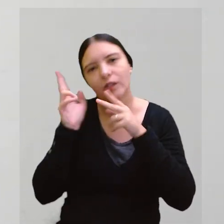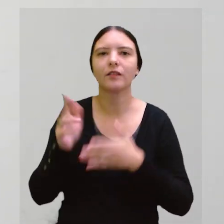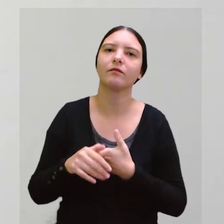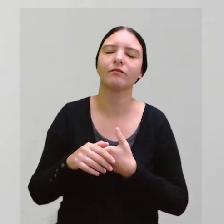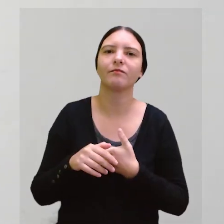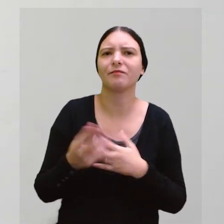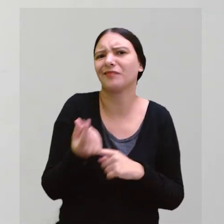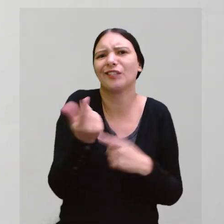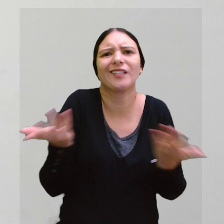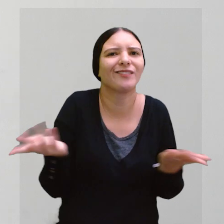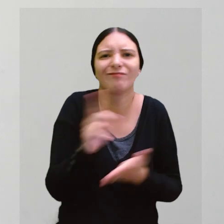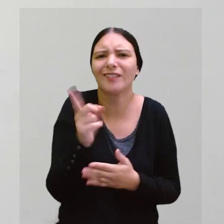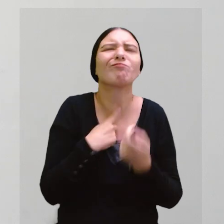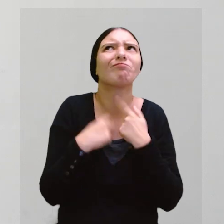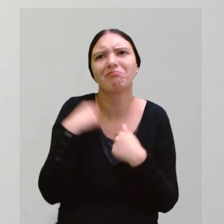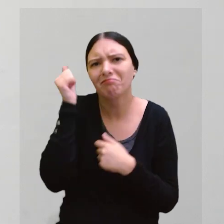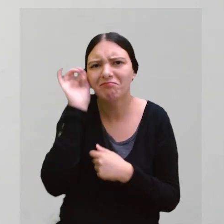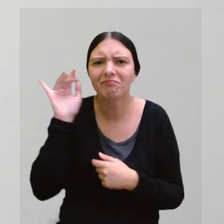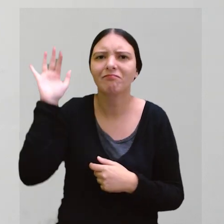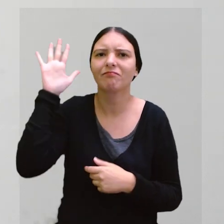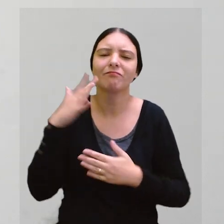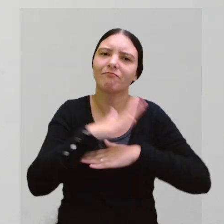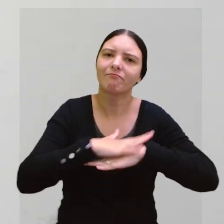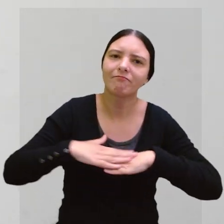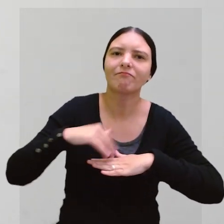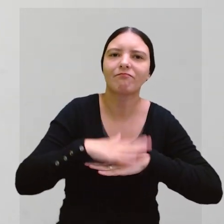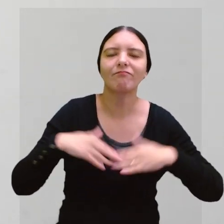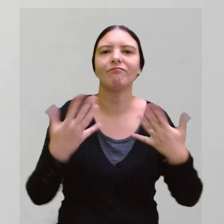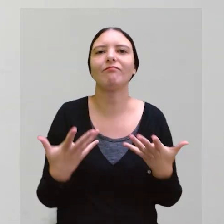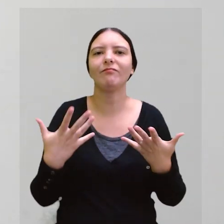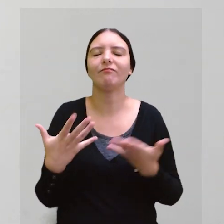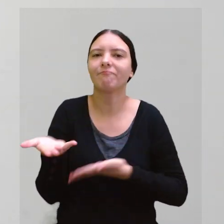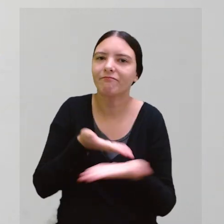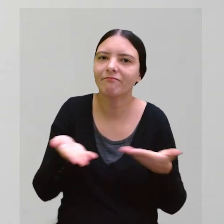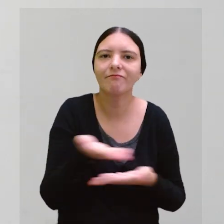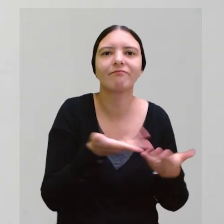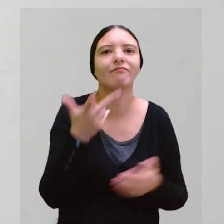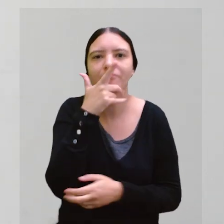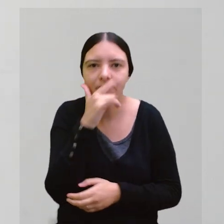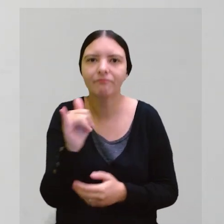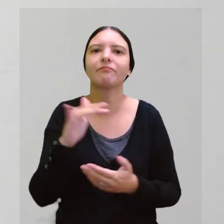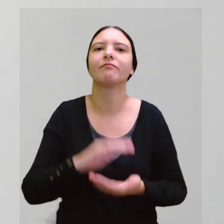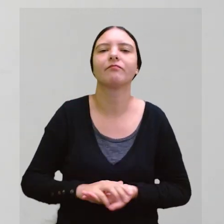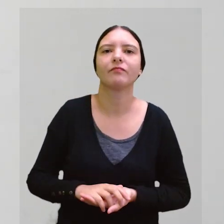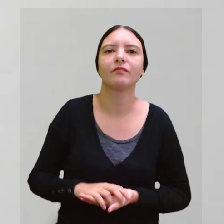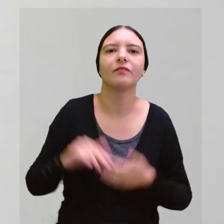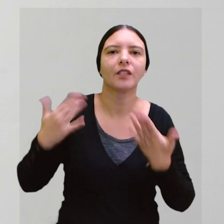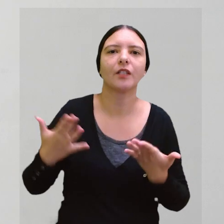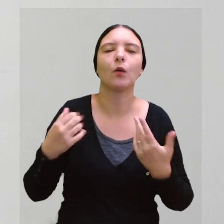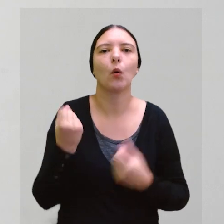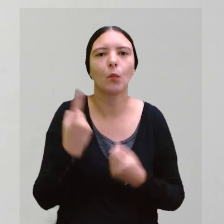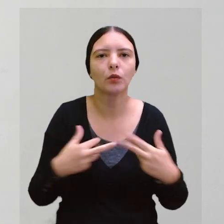desejo econômico ali, é um desejo de uma ficção, de um acalanto, de uma interação com o pai. Então, tem